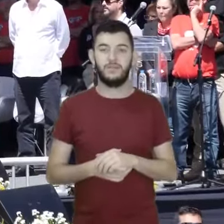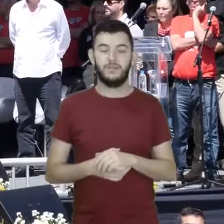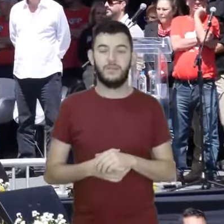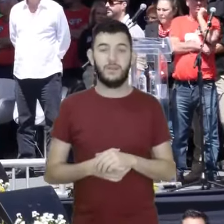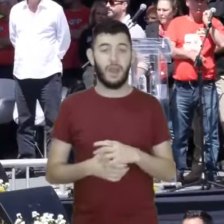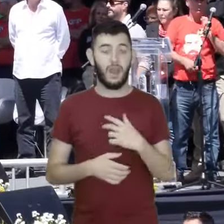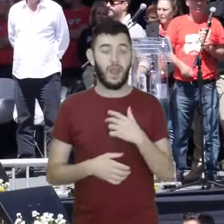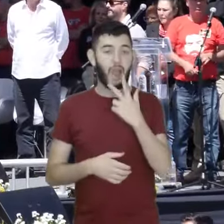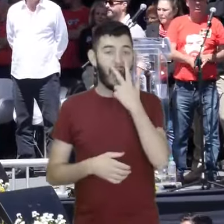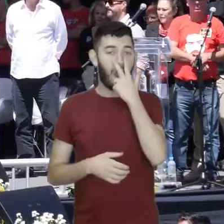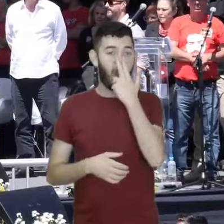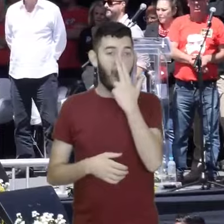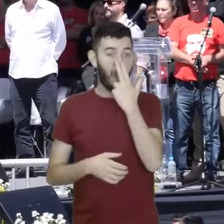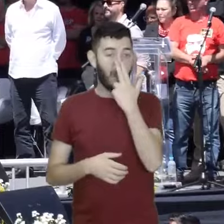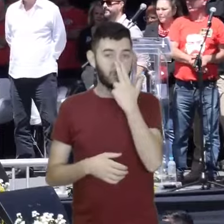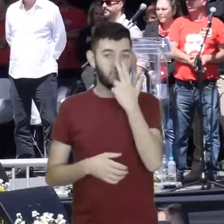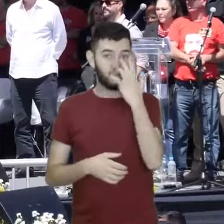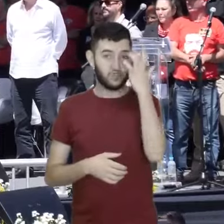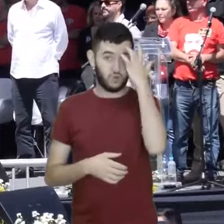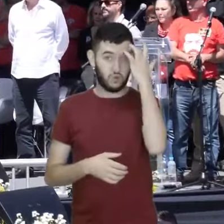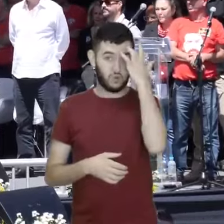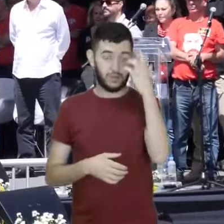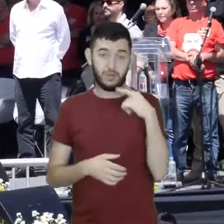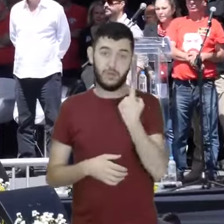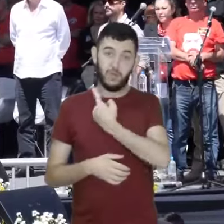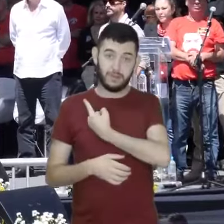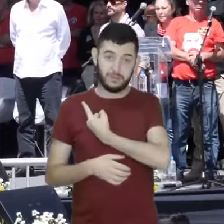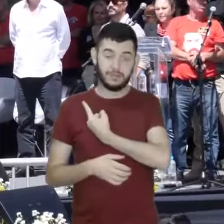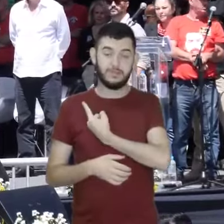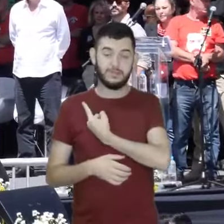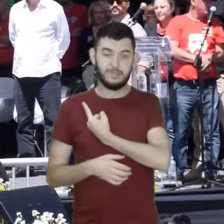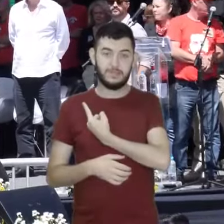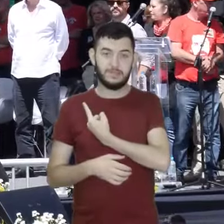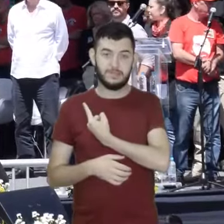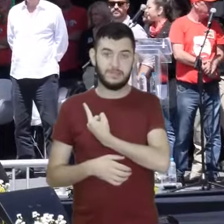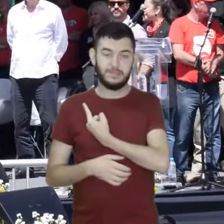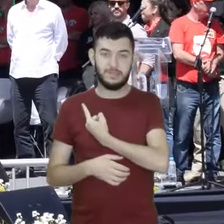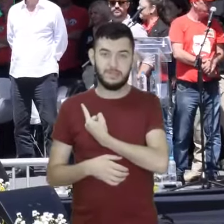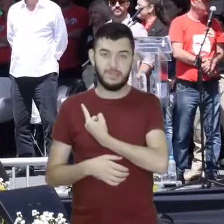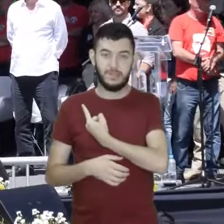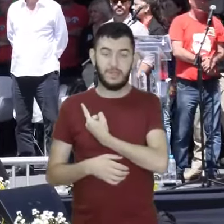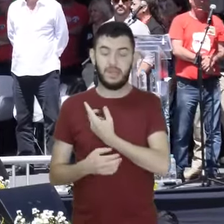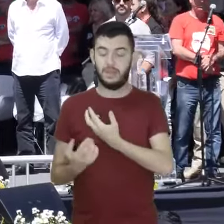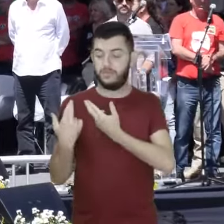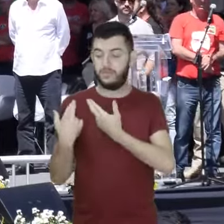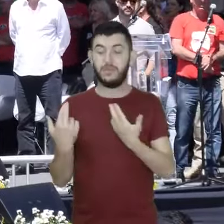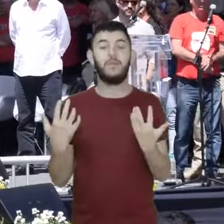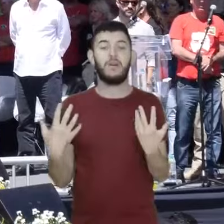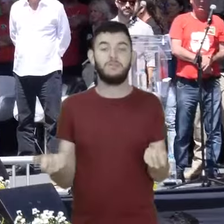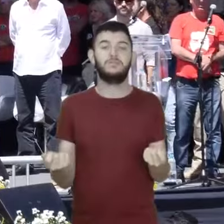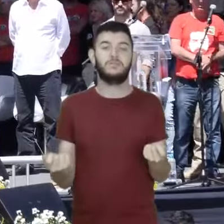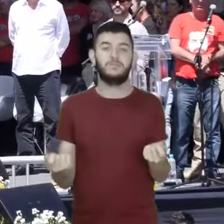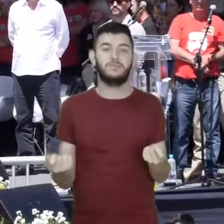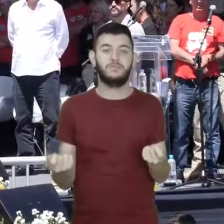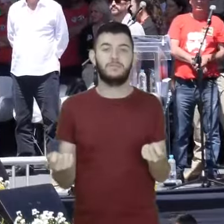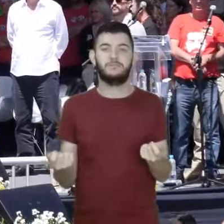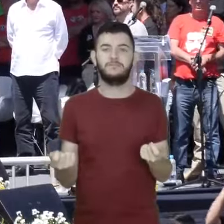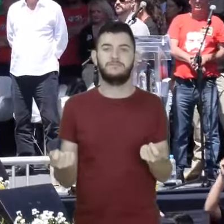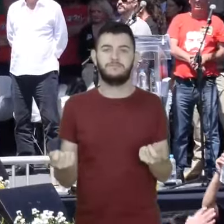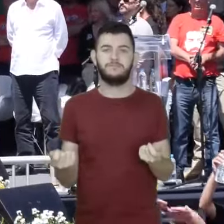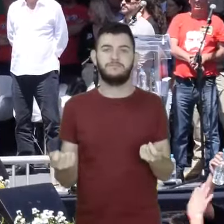que nós temos que assumir a responsabilidade, mais uma vez,